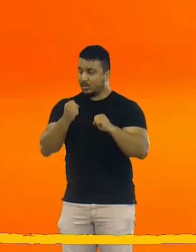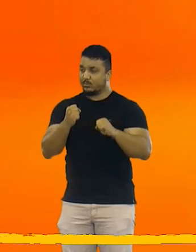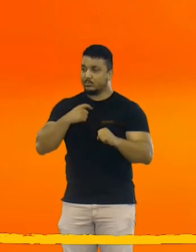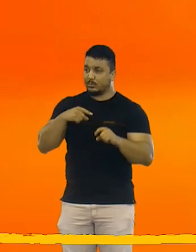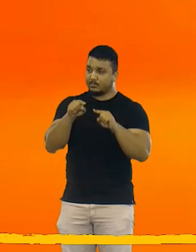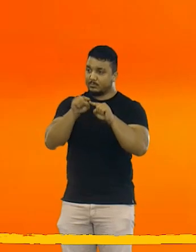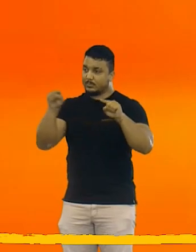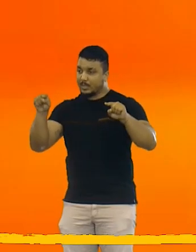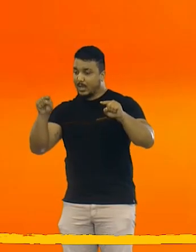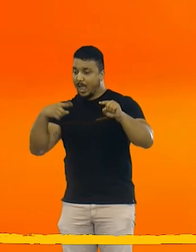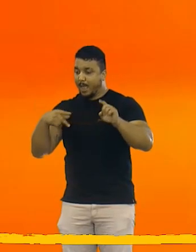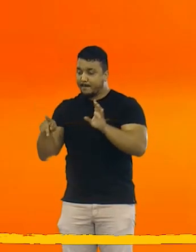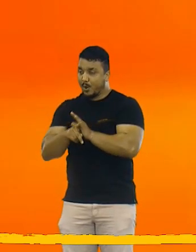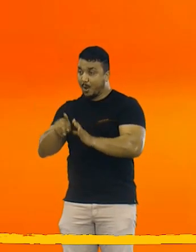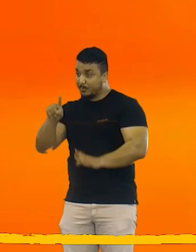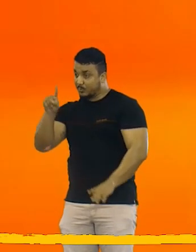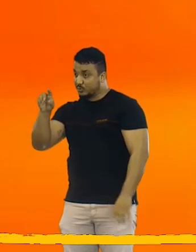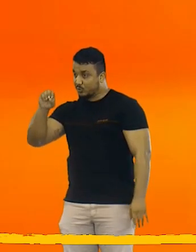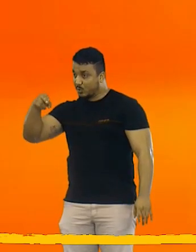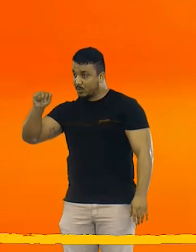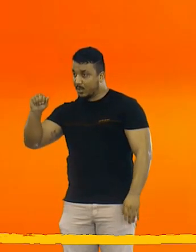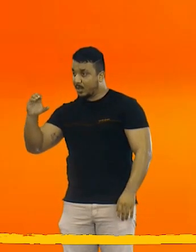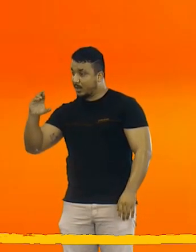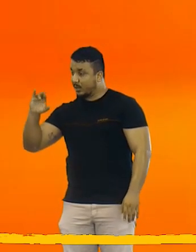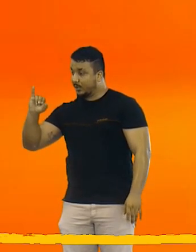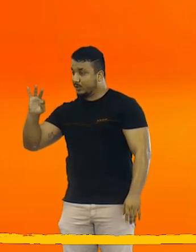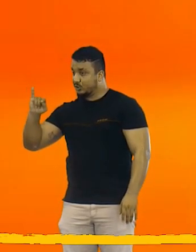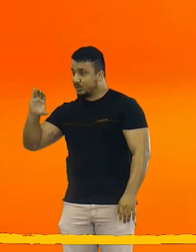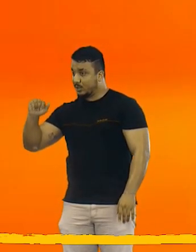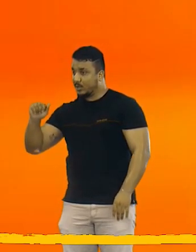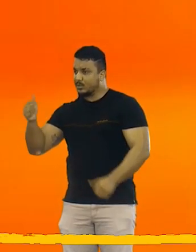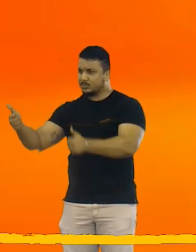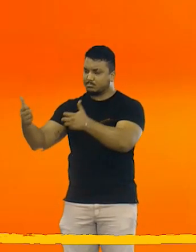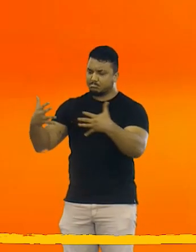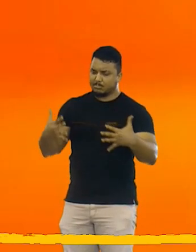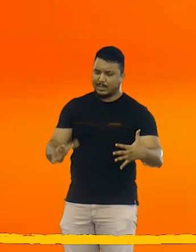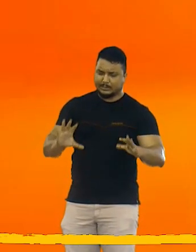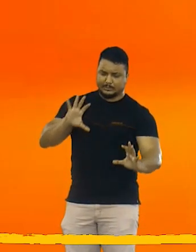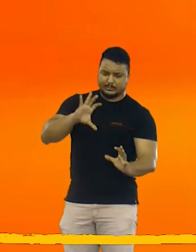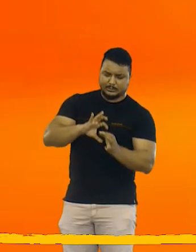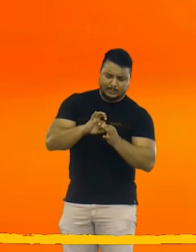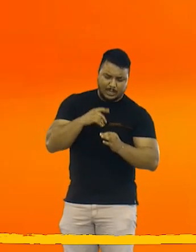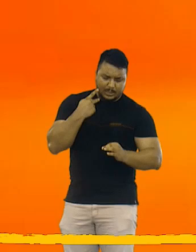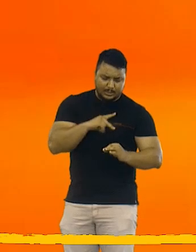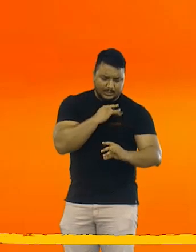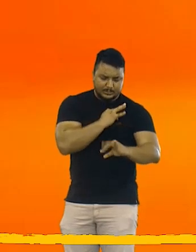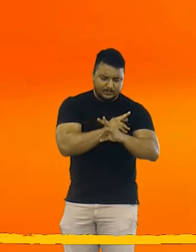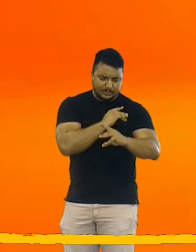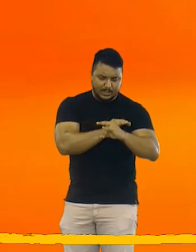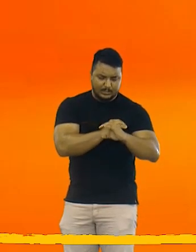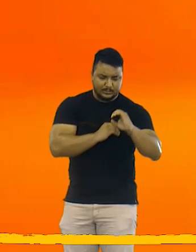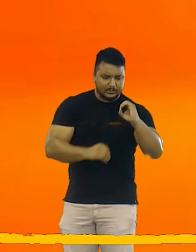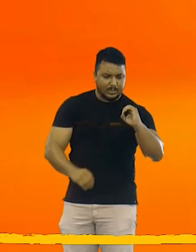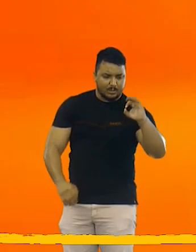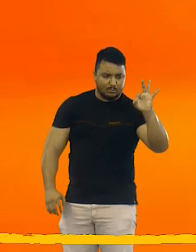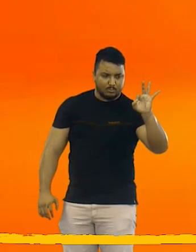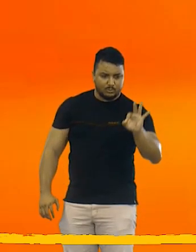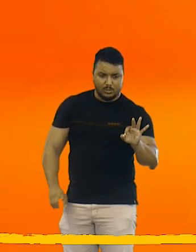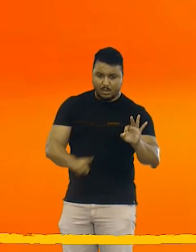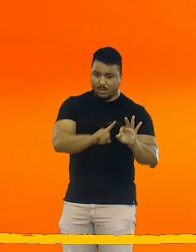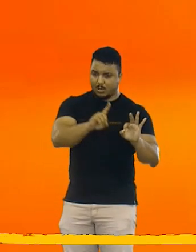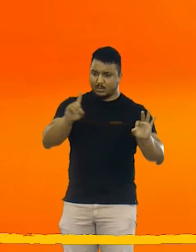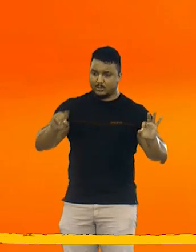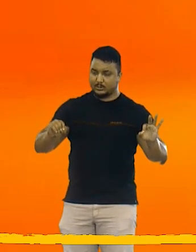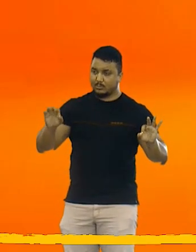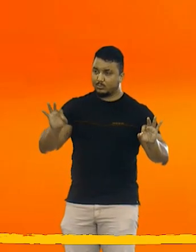crítica. O que seria essa narrativa? É uma narrativa elaborada para explicar como é que as cidades saem de 0% a 100%